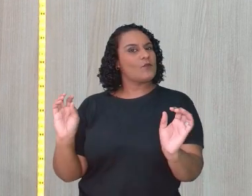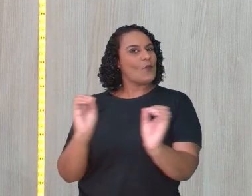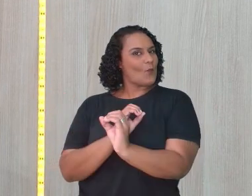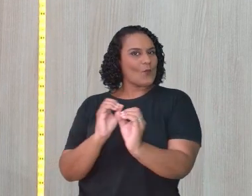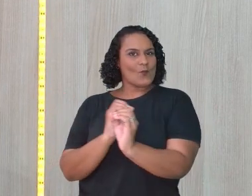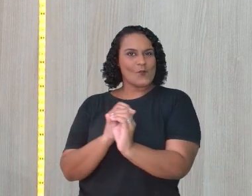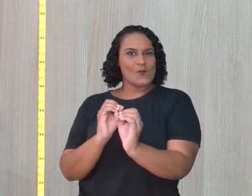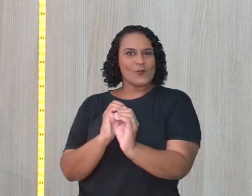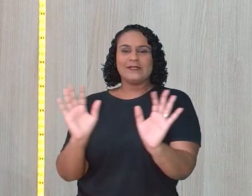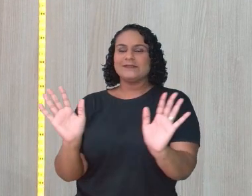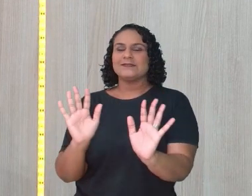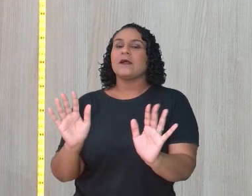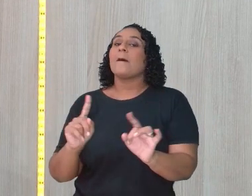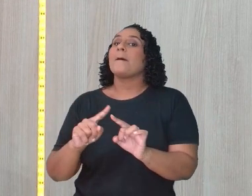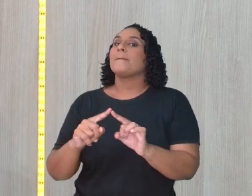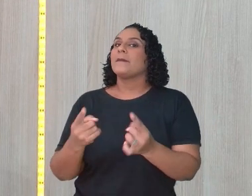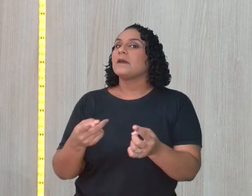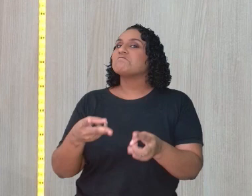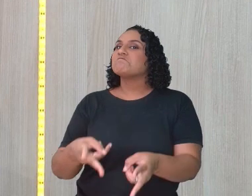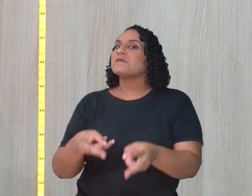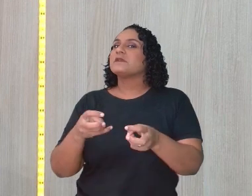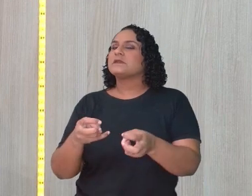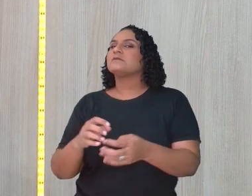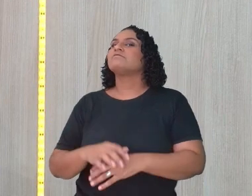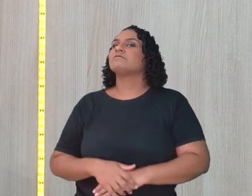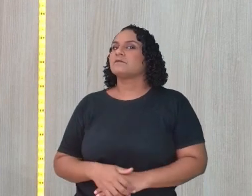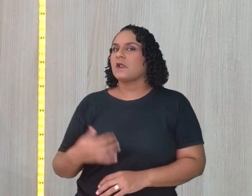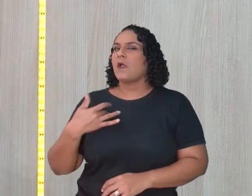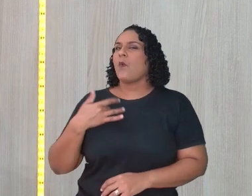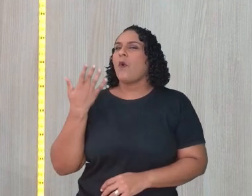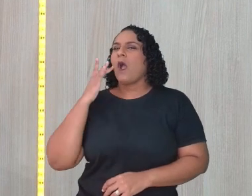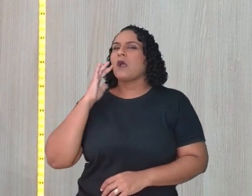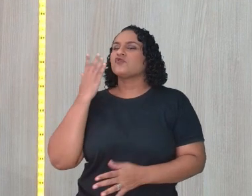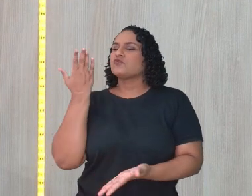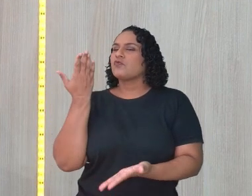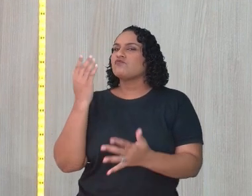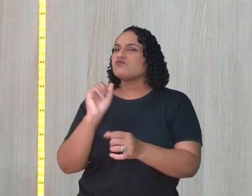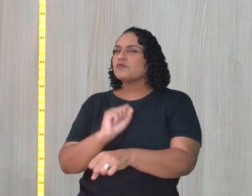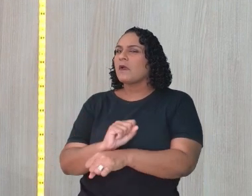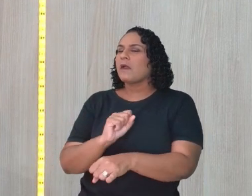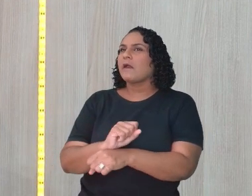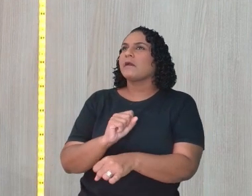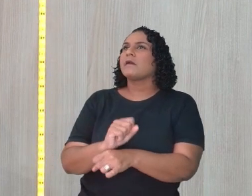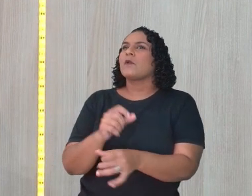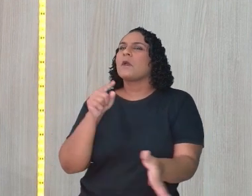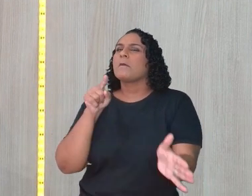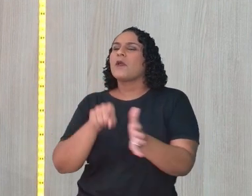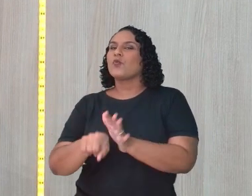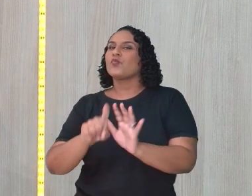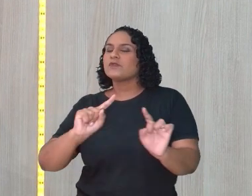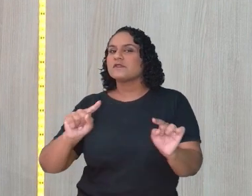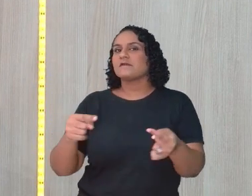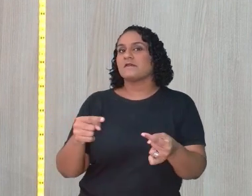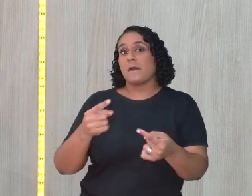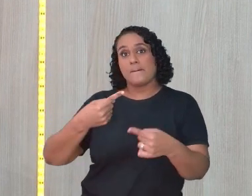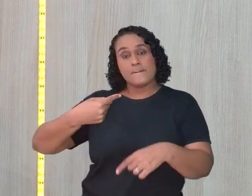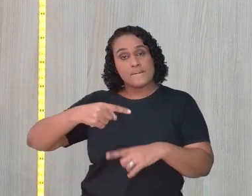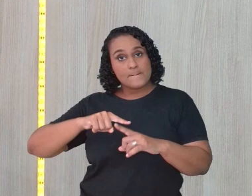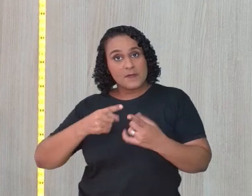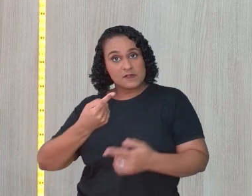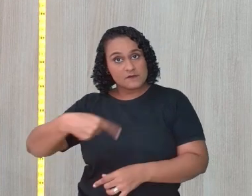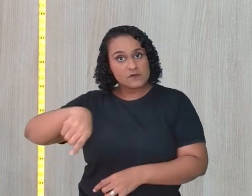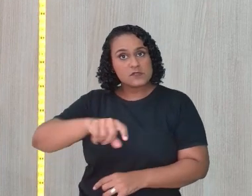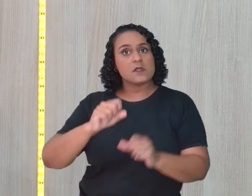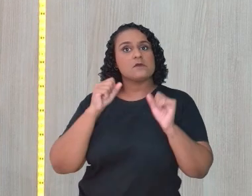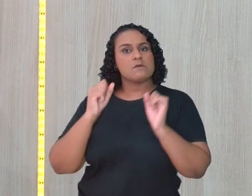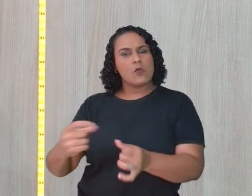interagindo conosco. Mas eu estou vendo aí, eu acredito que eles estão esperando alguma perguntinha, algum questionamento. Mas vocês também podem fazer